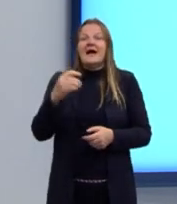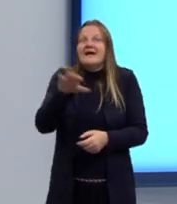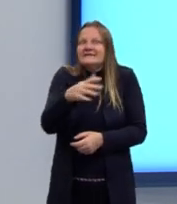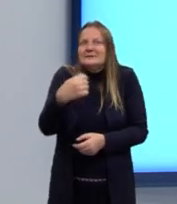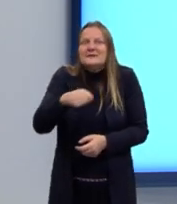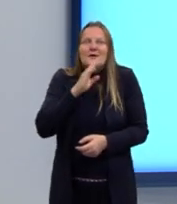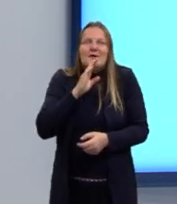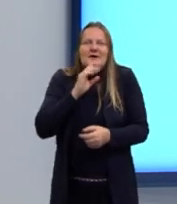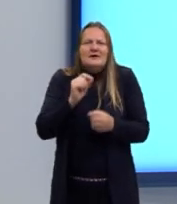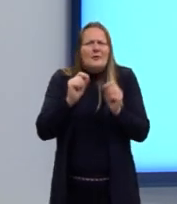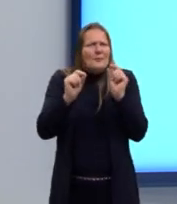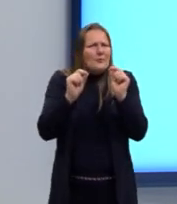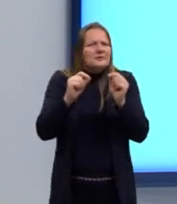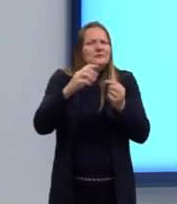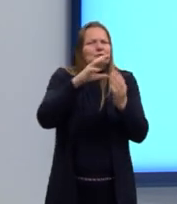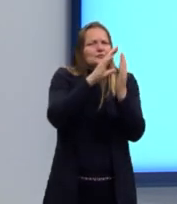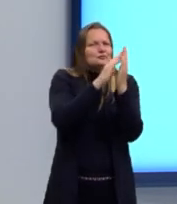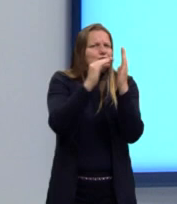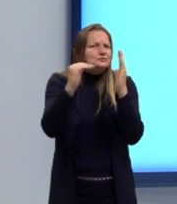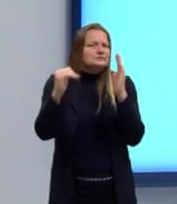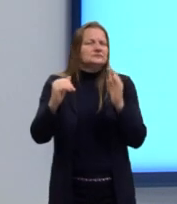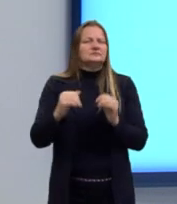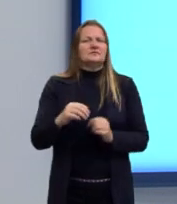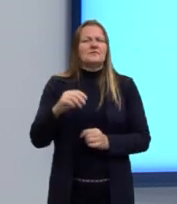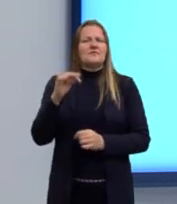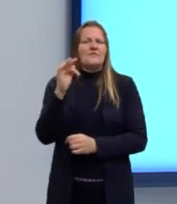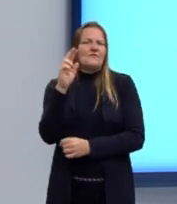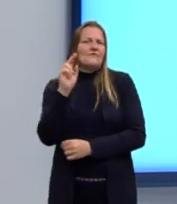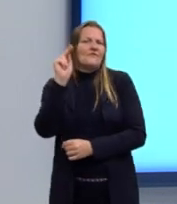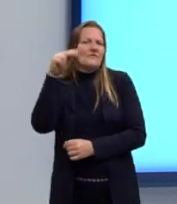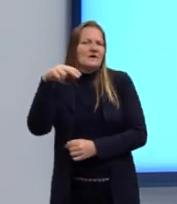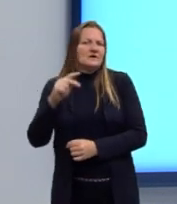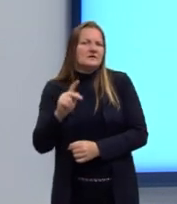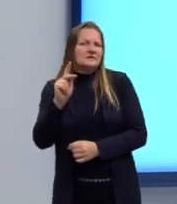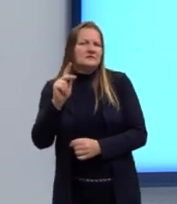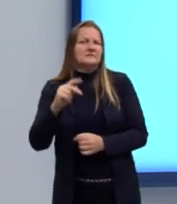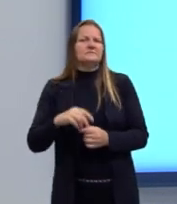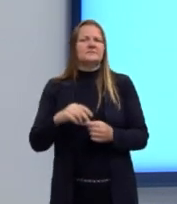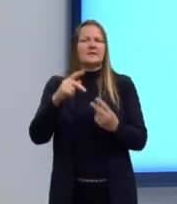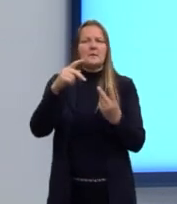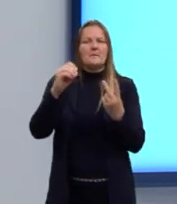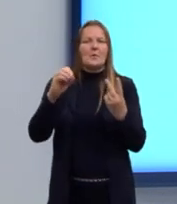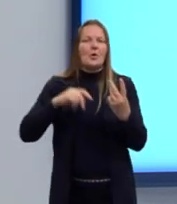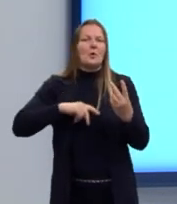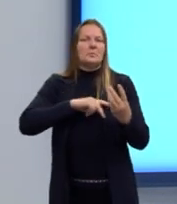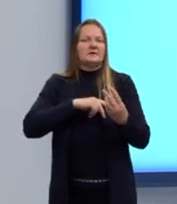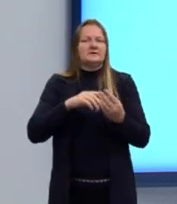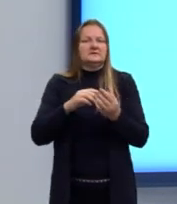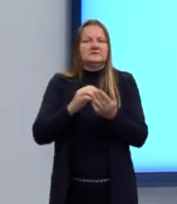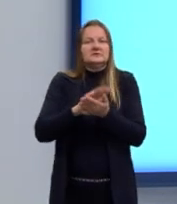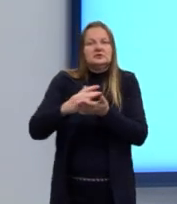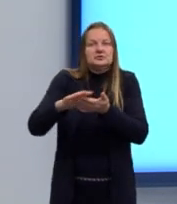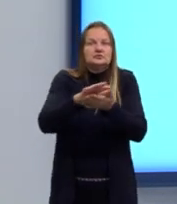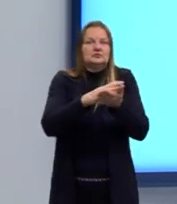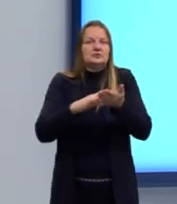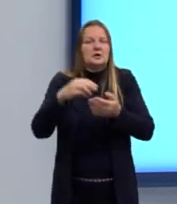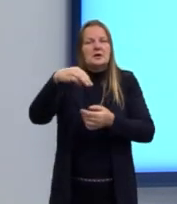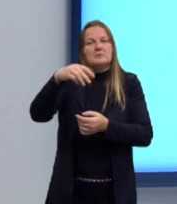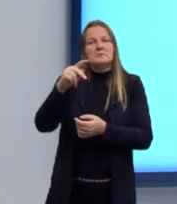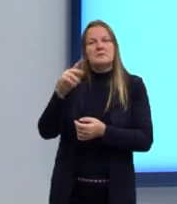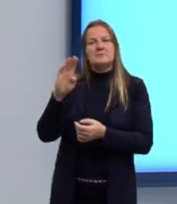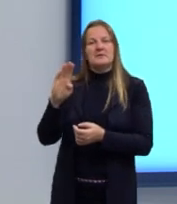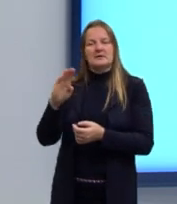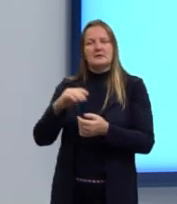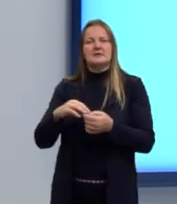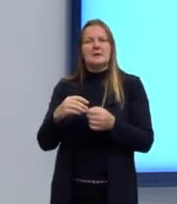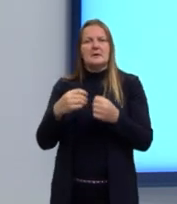conhecer as letras de Funk de sertanejo top rock Axé e até MPB para a